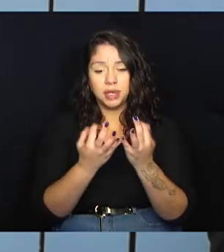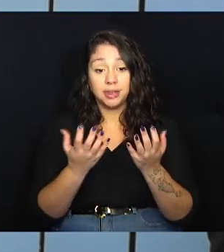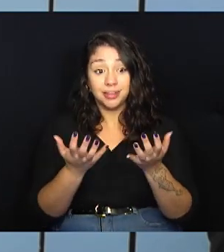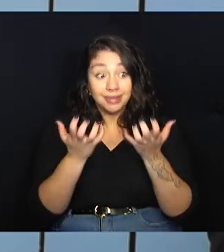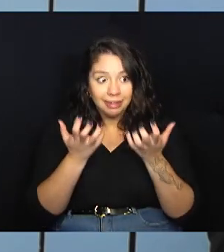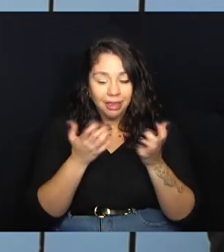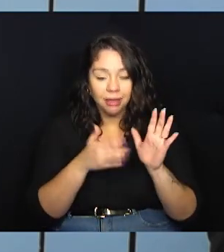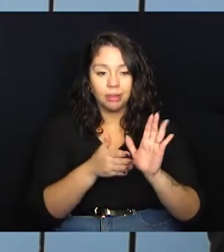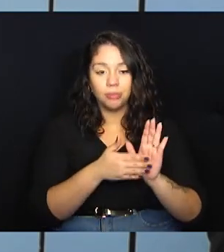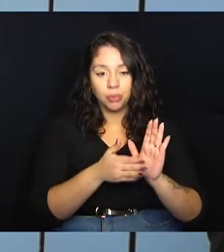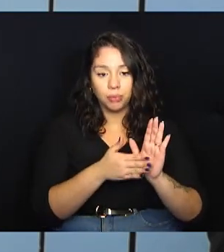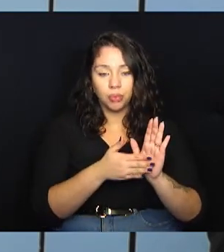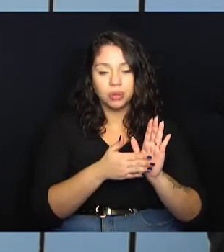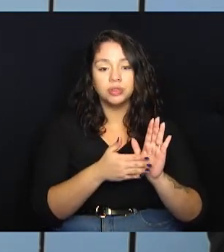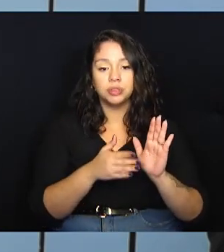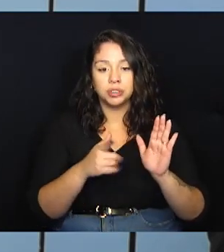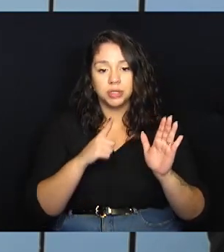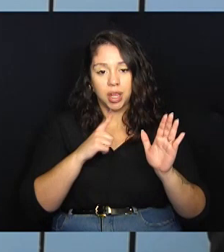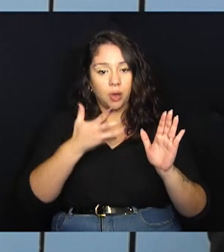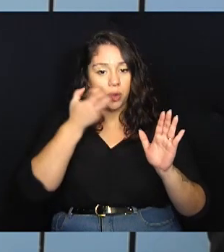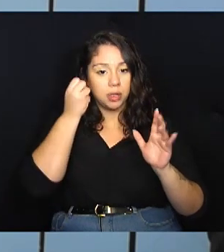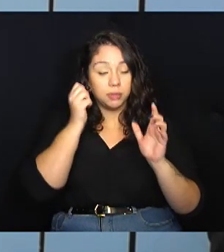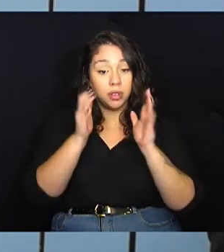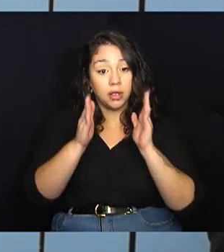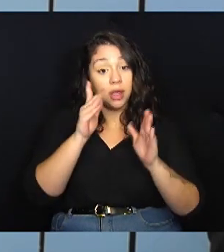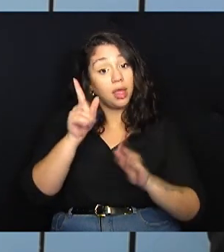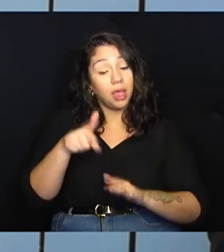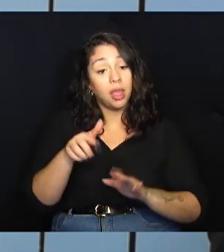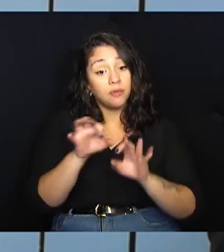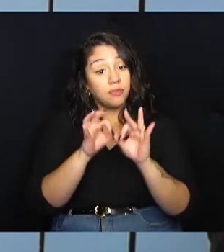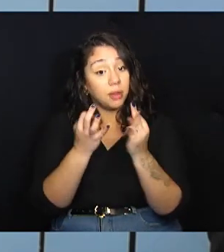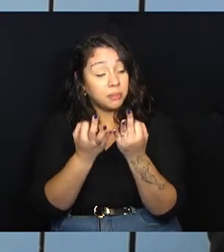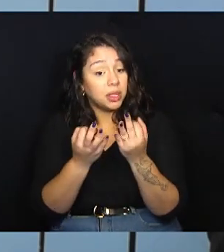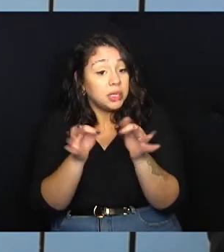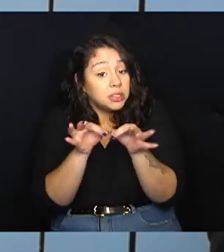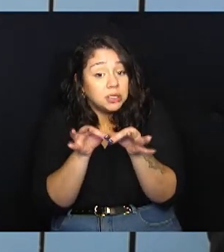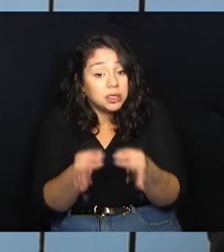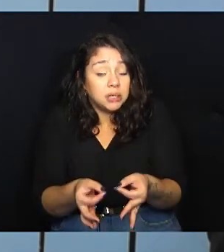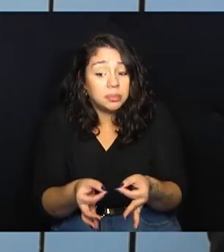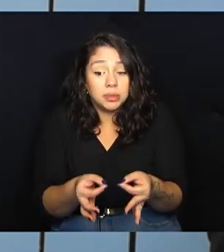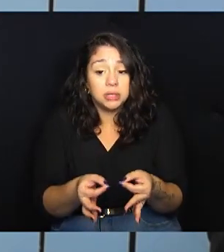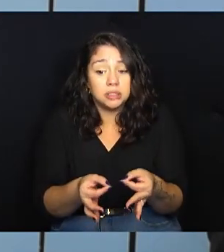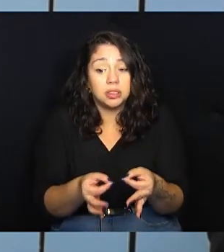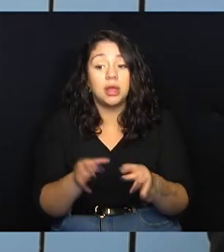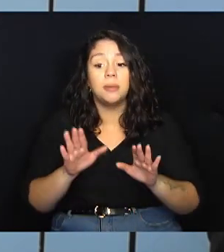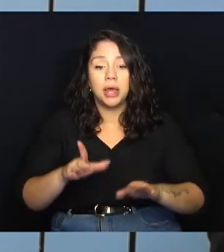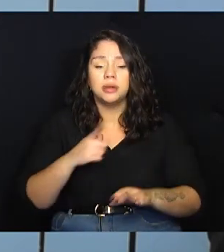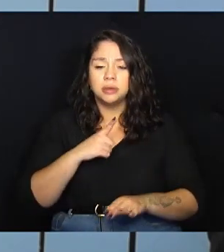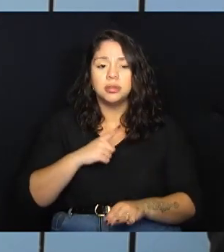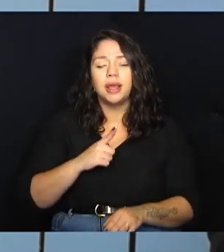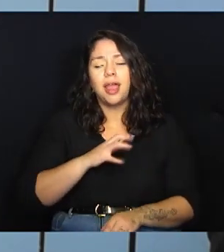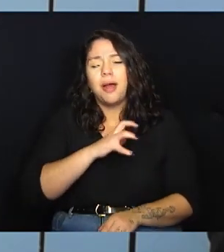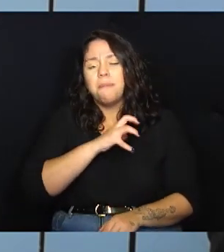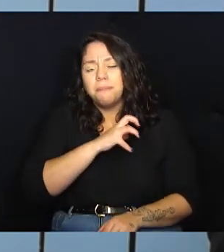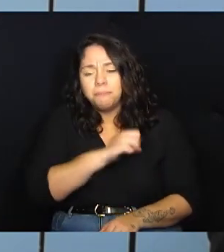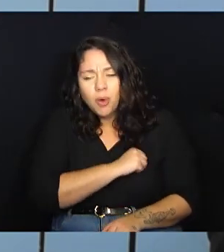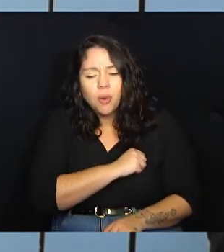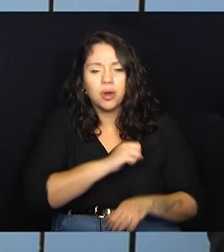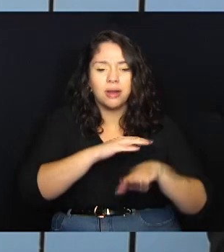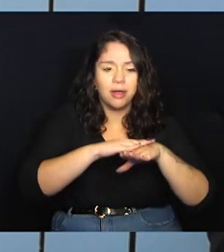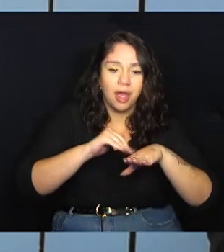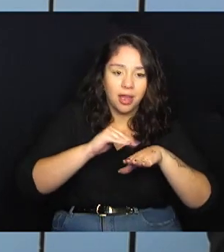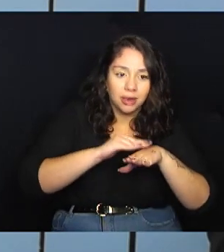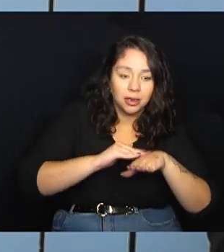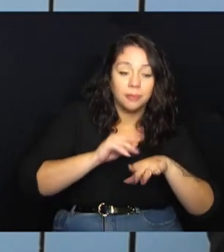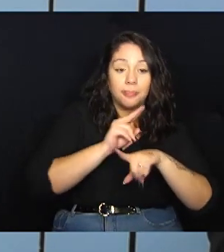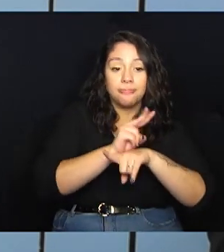a fazer parte desse programa, são famílias humildes, simples, mas que têm muito amor, muito carinho, muito